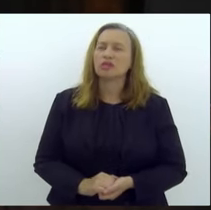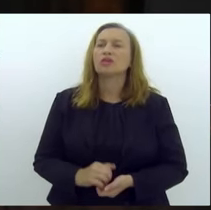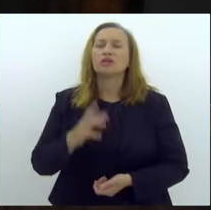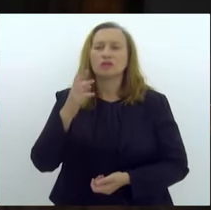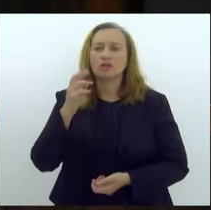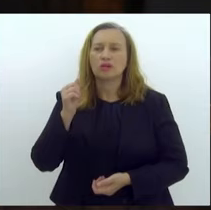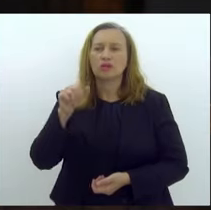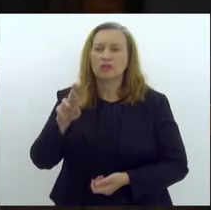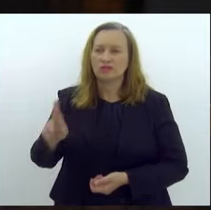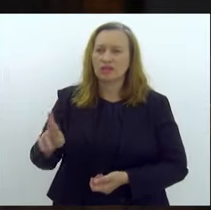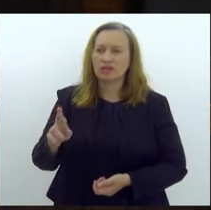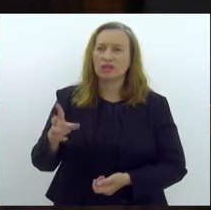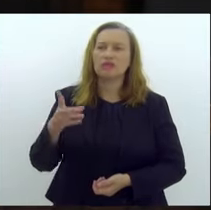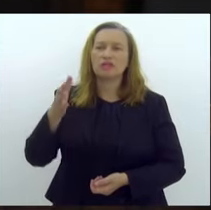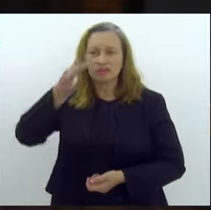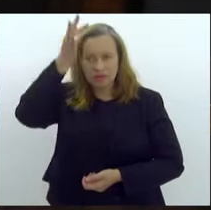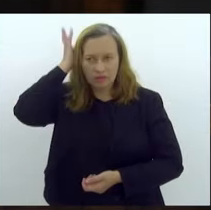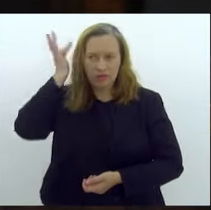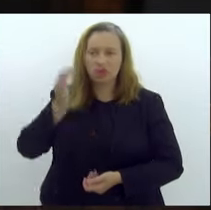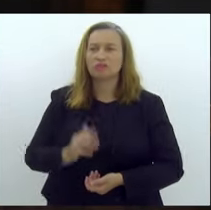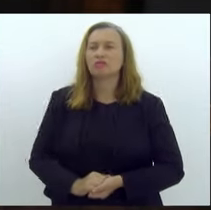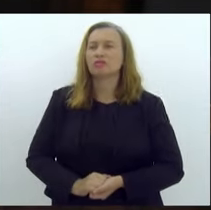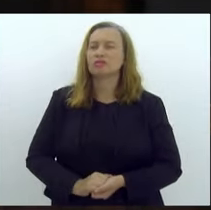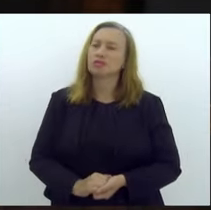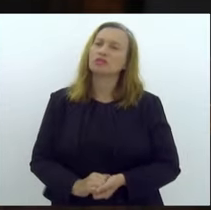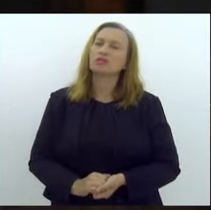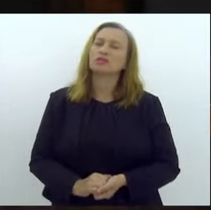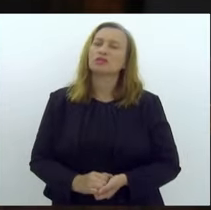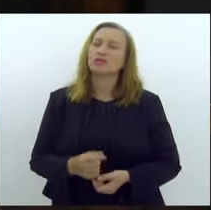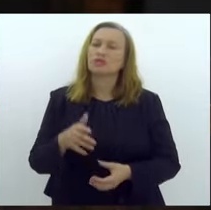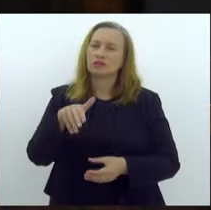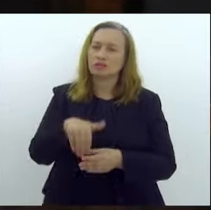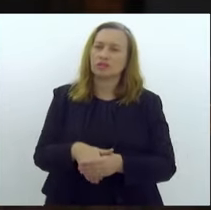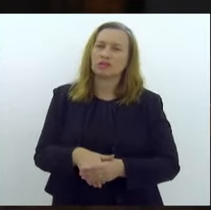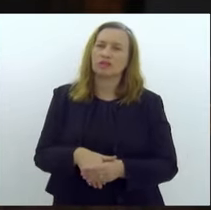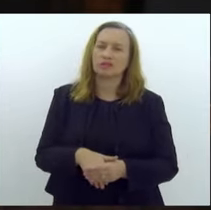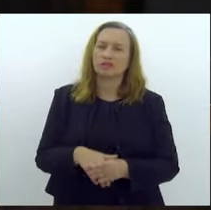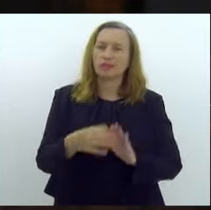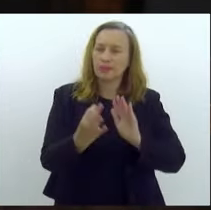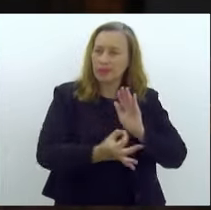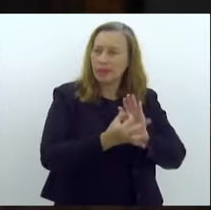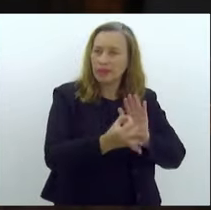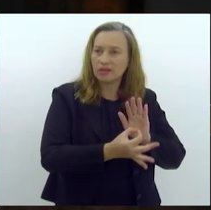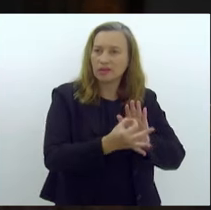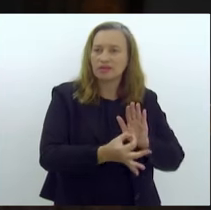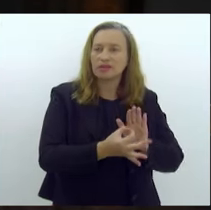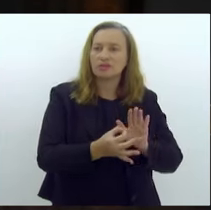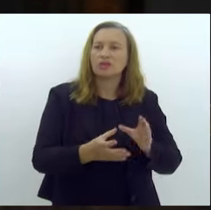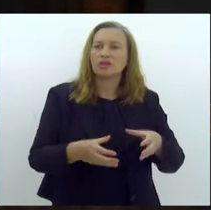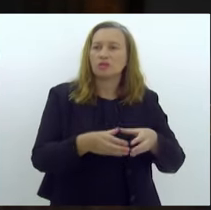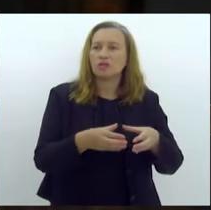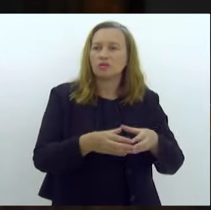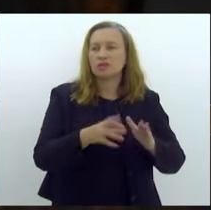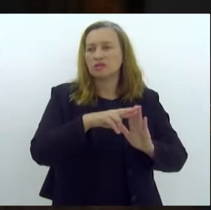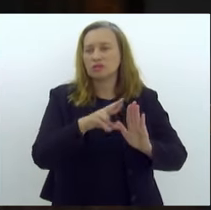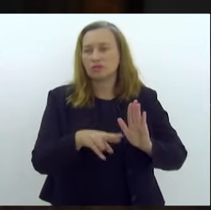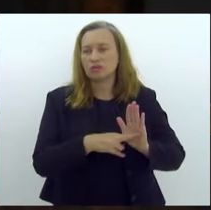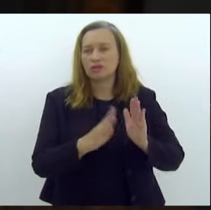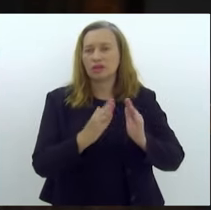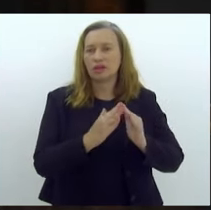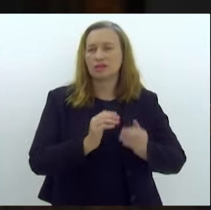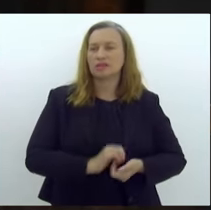Rosenberg Reis e Fred Pacheco. Em votação, o parecer da Comissão de Normas